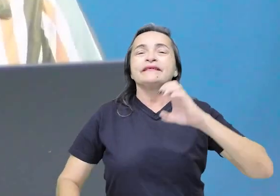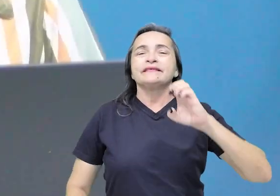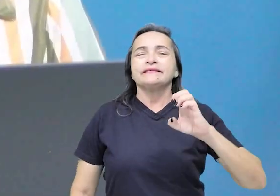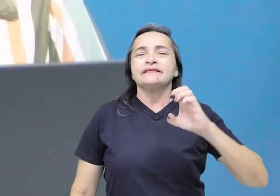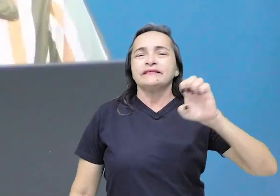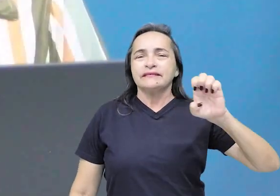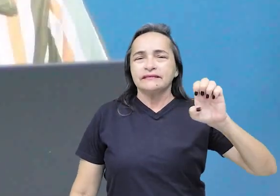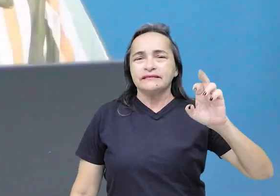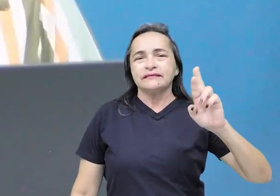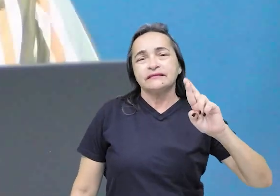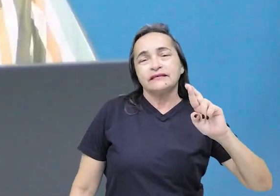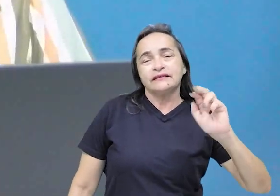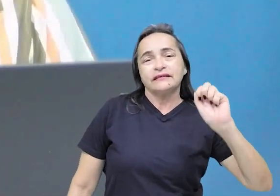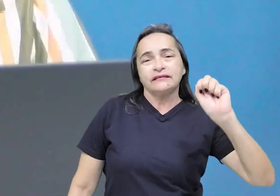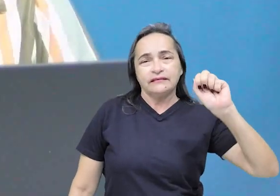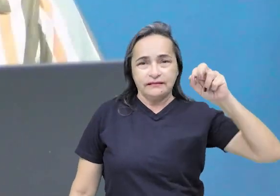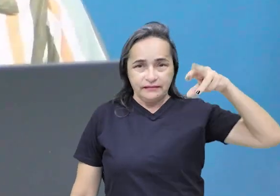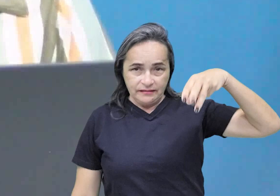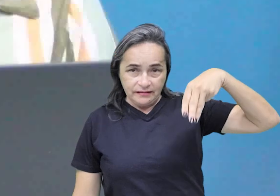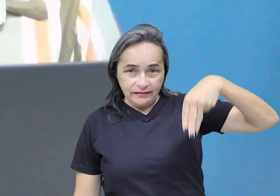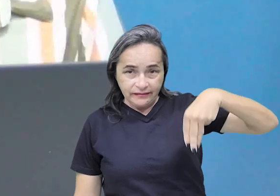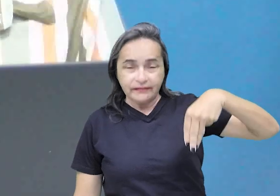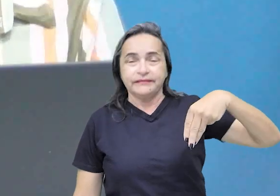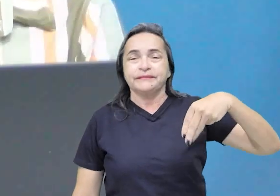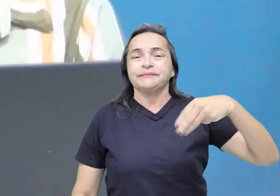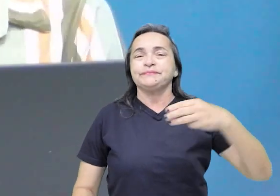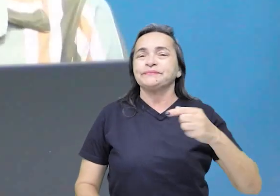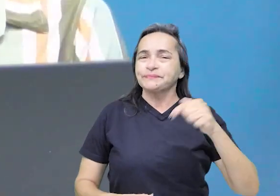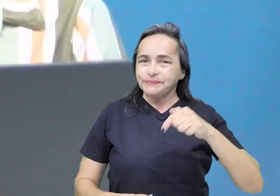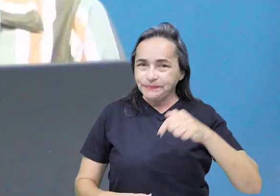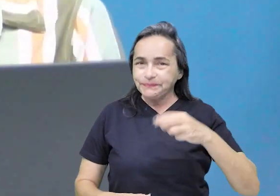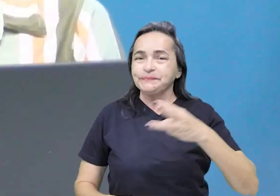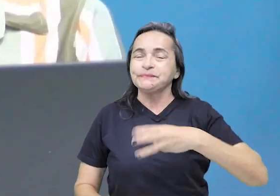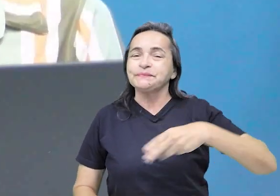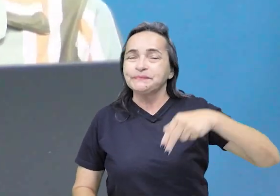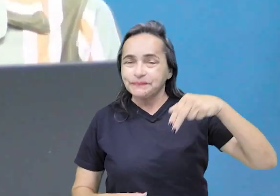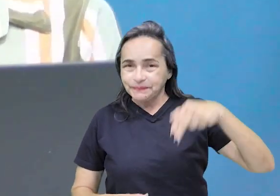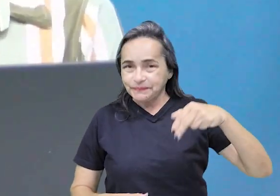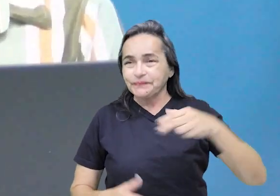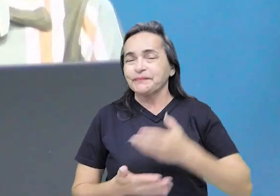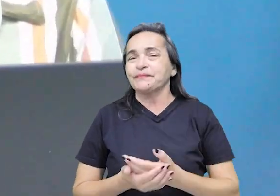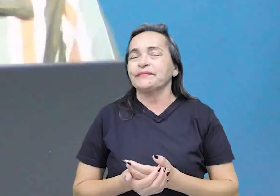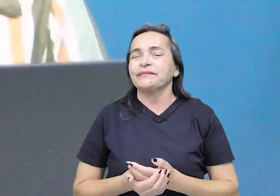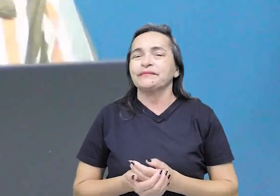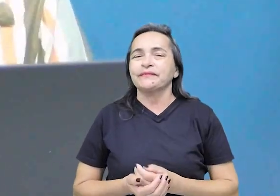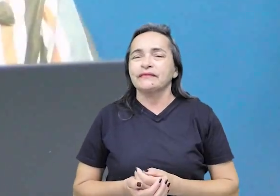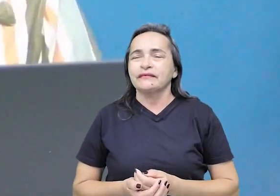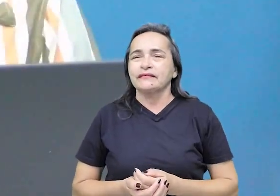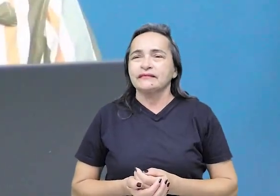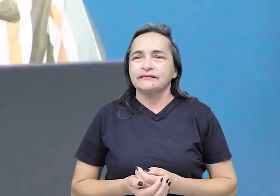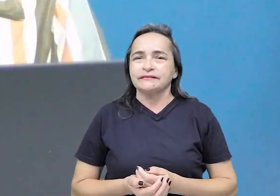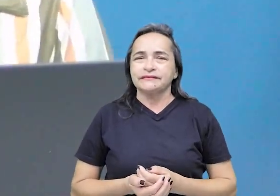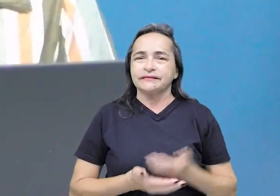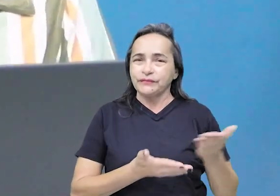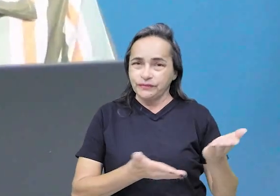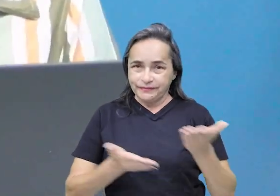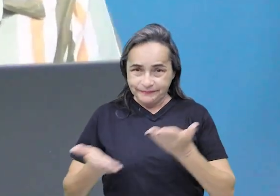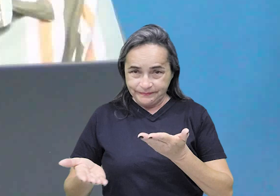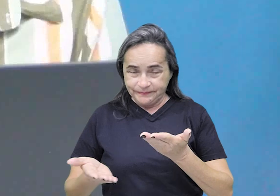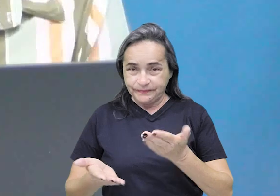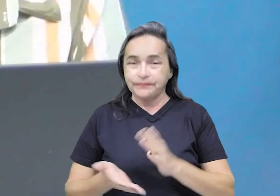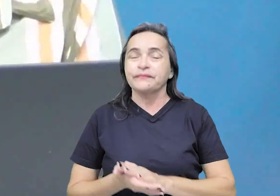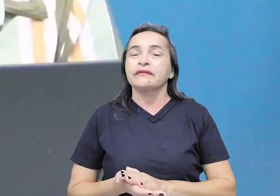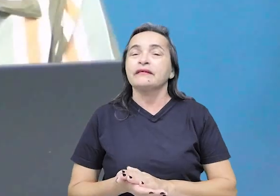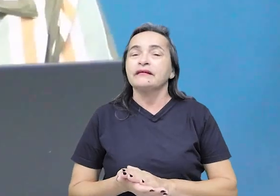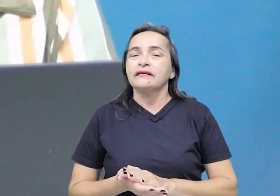CERAM, Centro Especializado em Reabilitação e Atendimento Multiprofissional. Nós recebemos